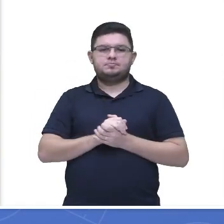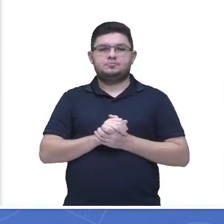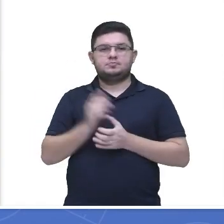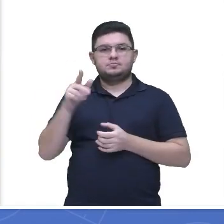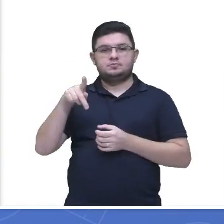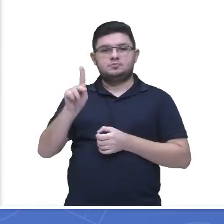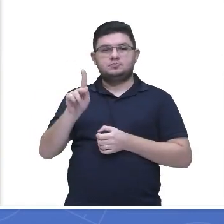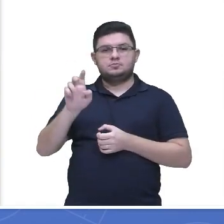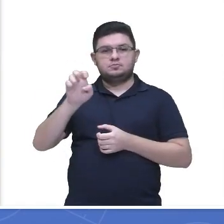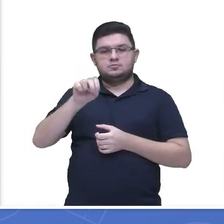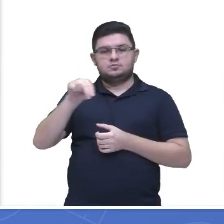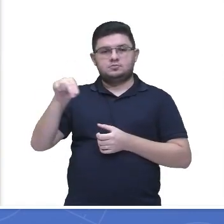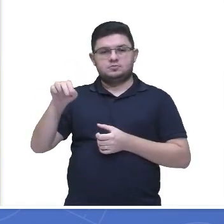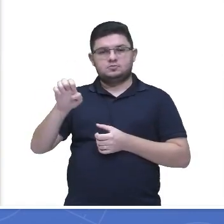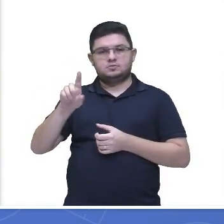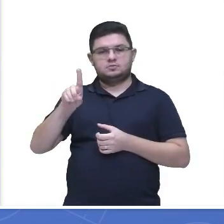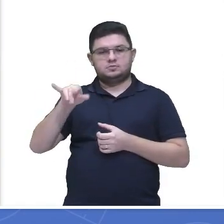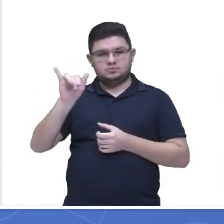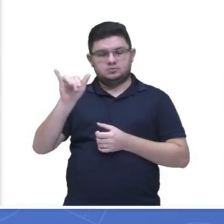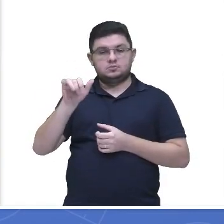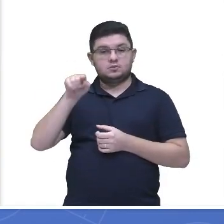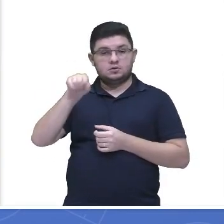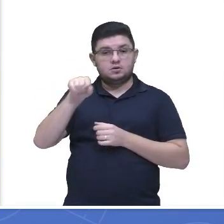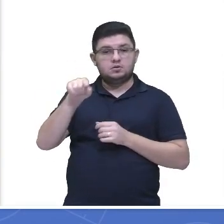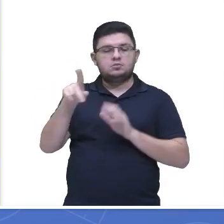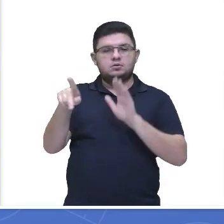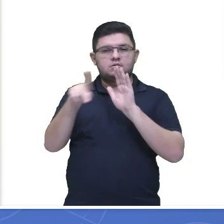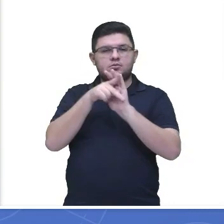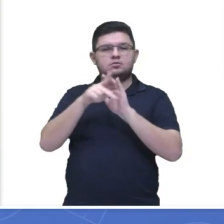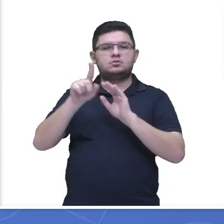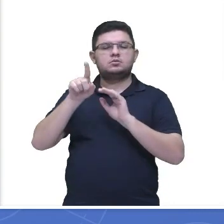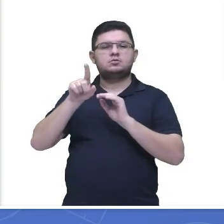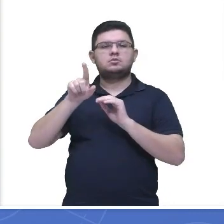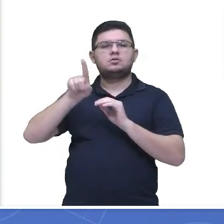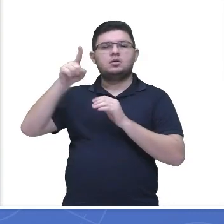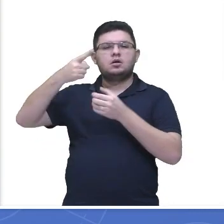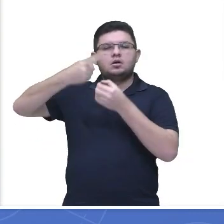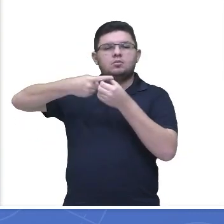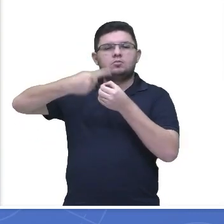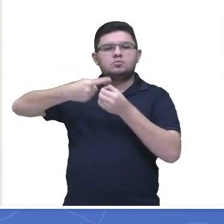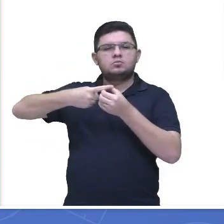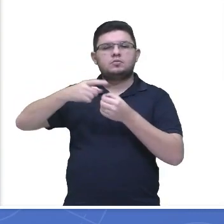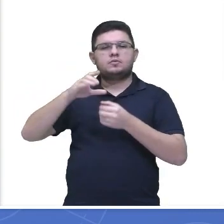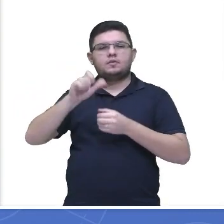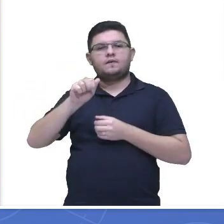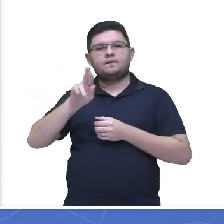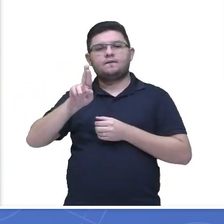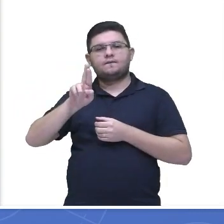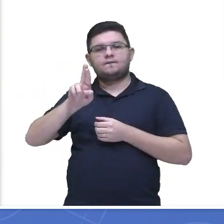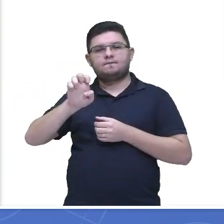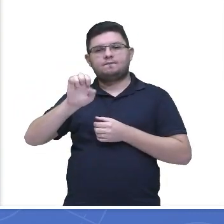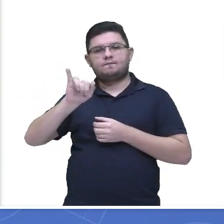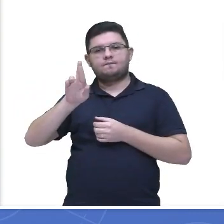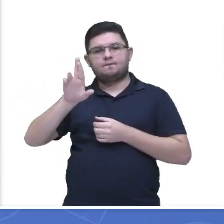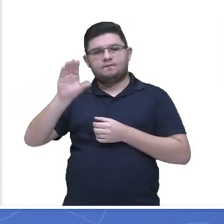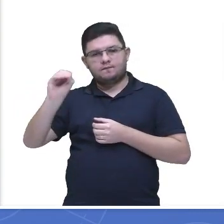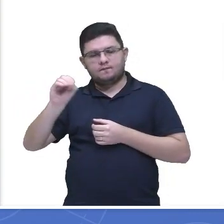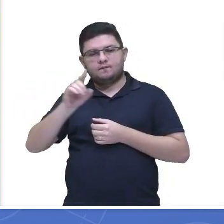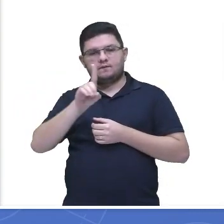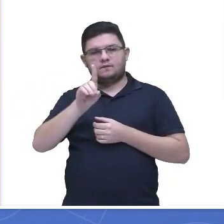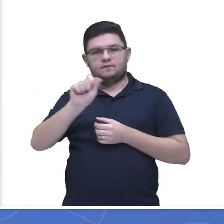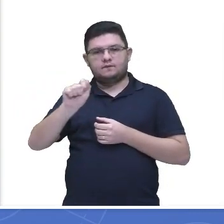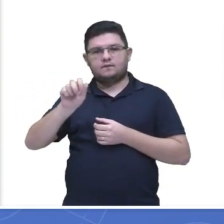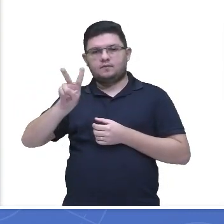Kennedy, ele é do Careiro da Várzea, olha que bacana. Questão 1, letra A. E a